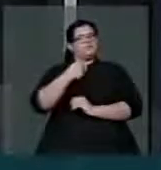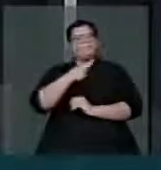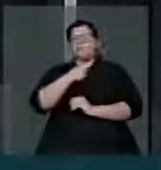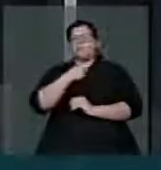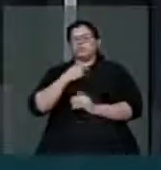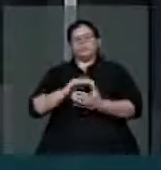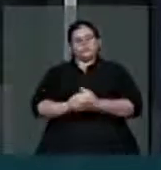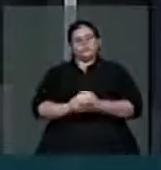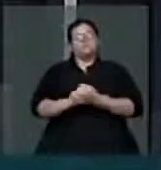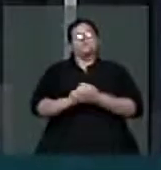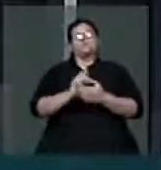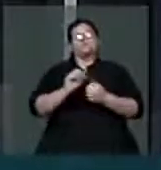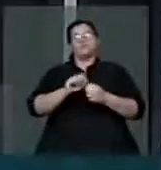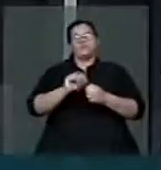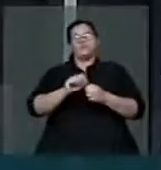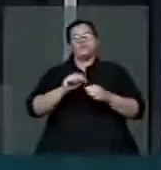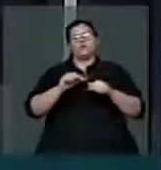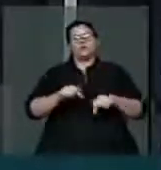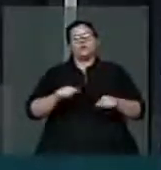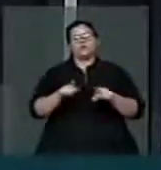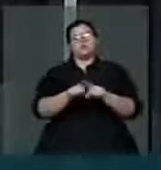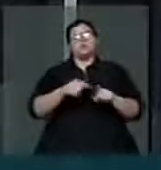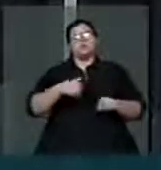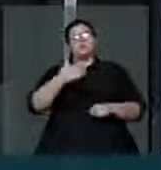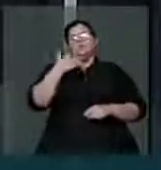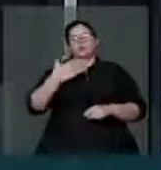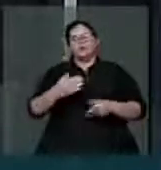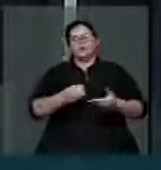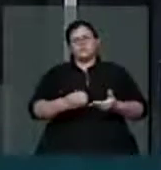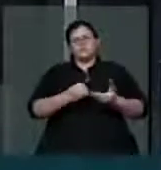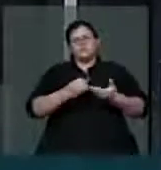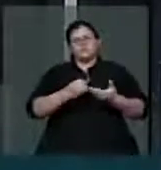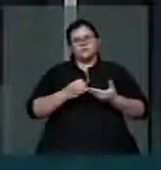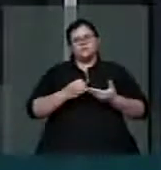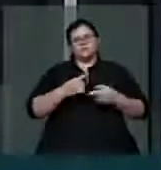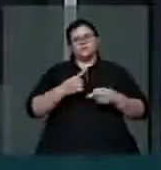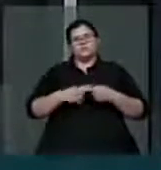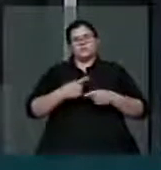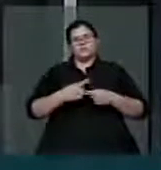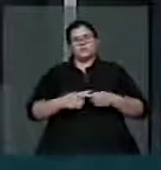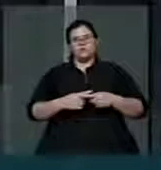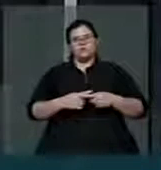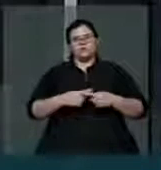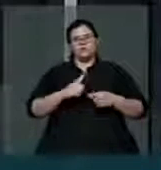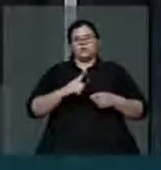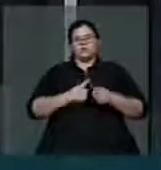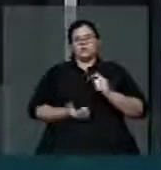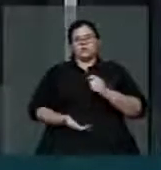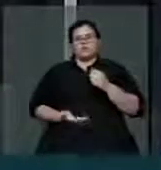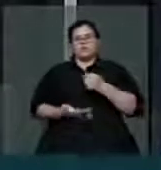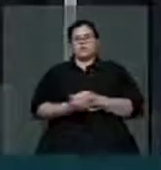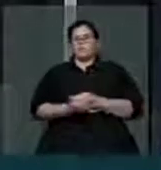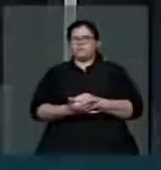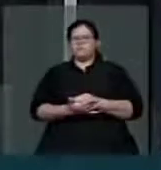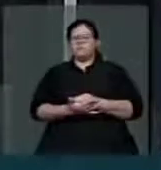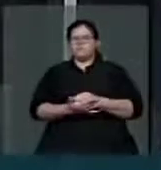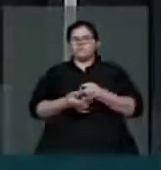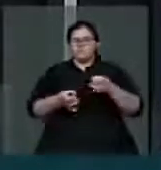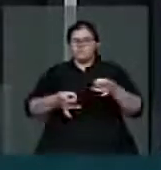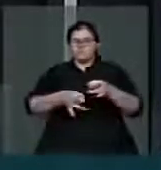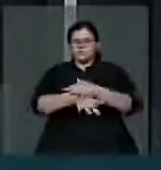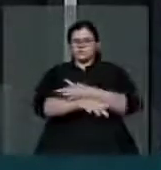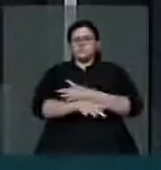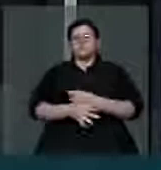essa casa também o pedido para que colaborem, para que seja efetivamente concluído esse